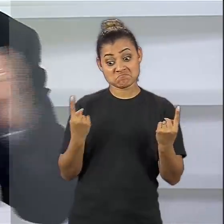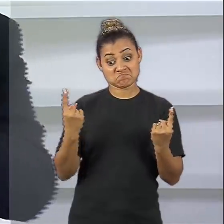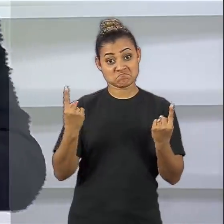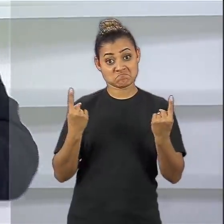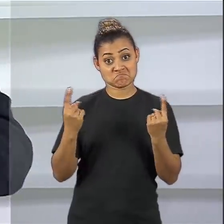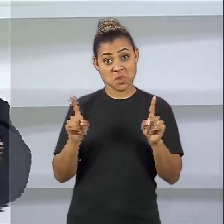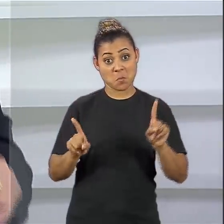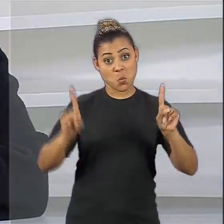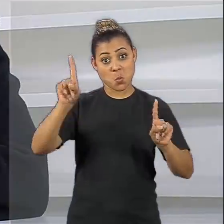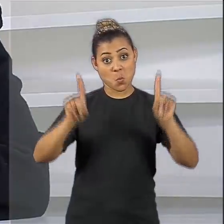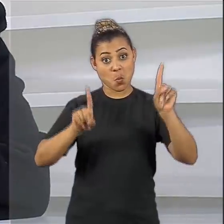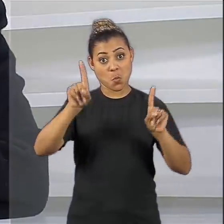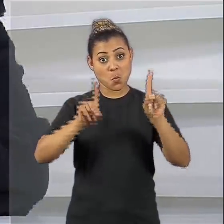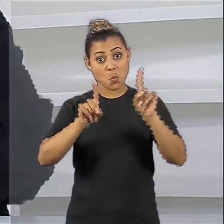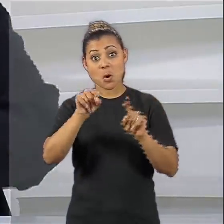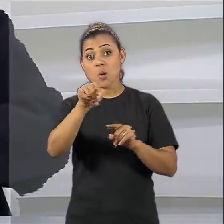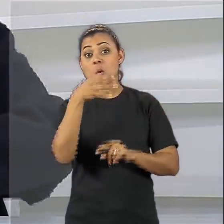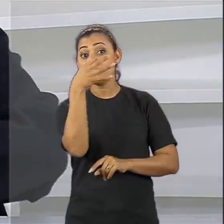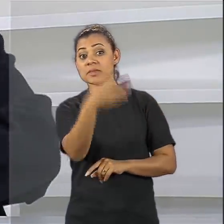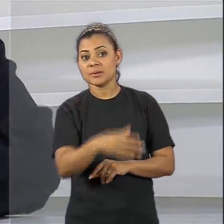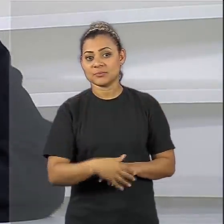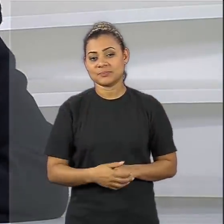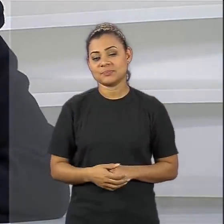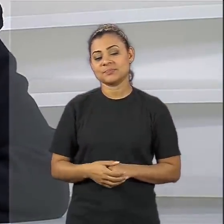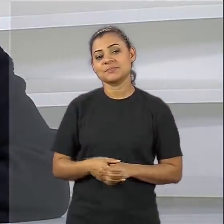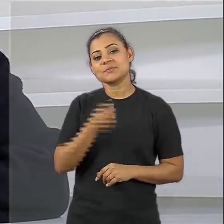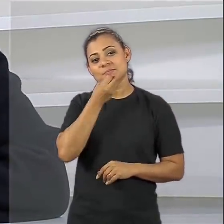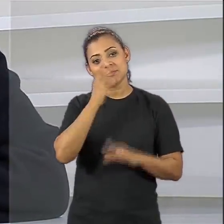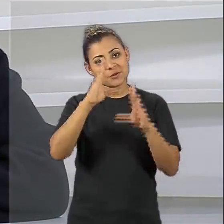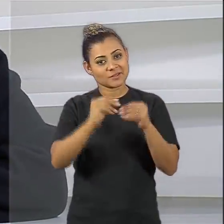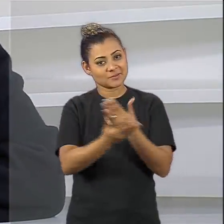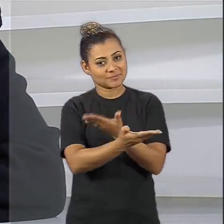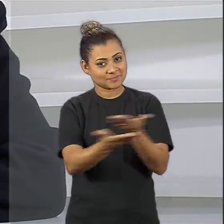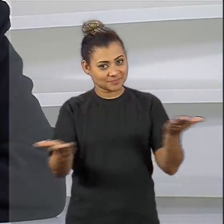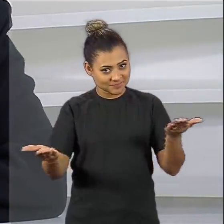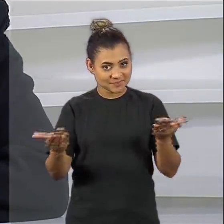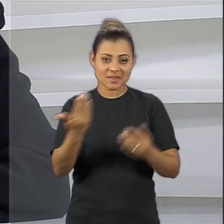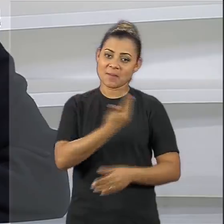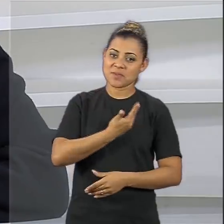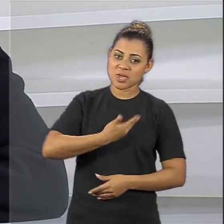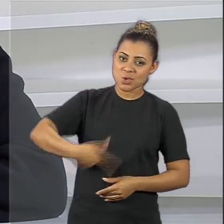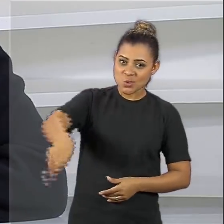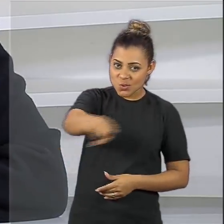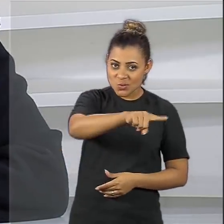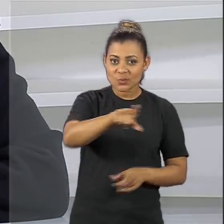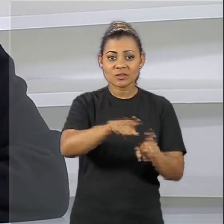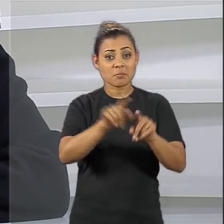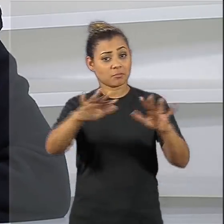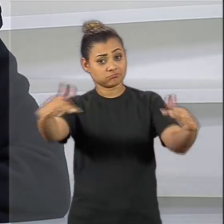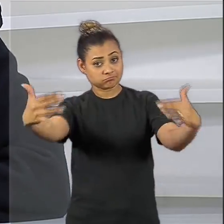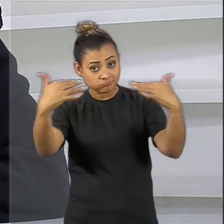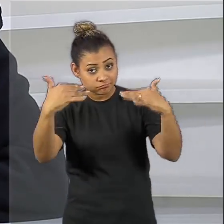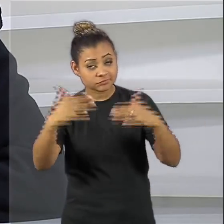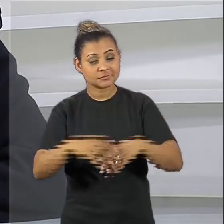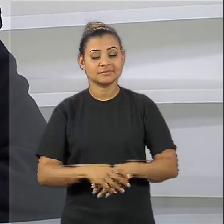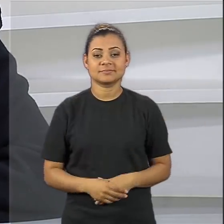Começamos com Eliane. Bem, primeiro, boa noite a todos, aos colegas, aos telespectadores.